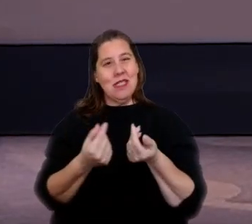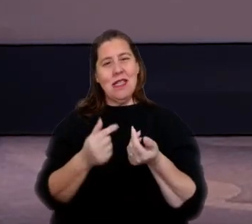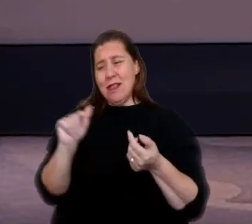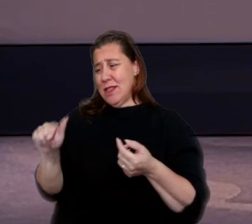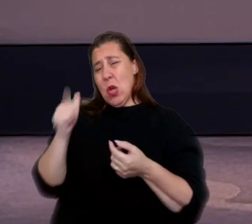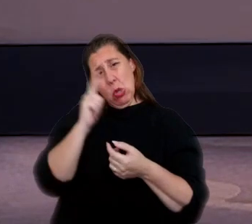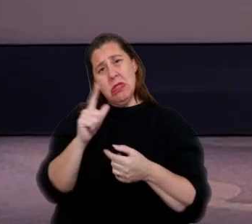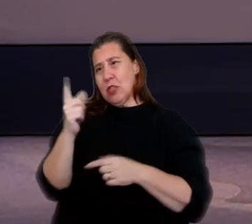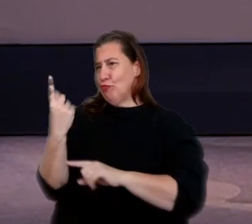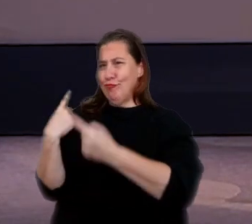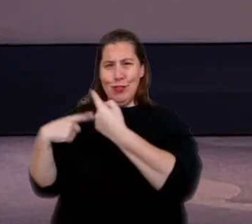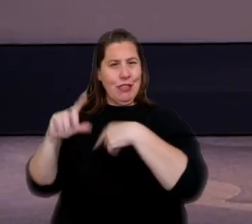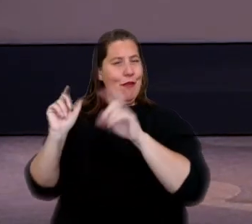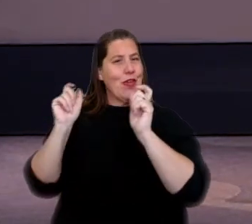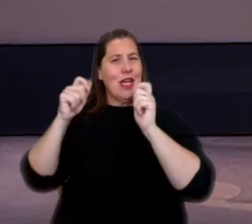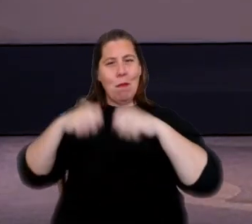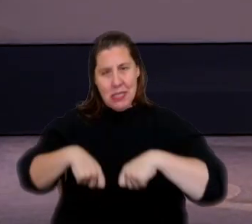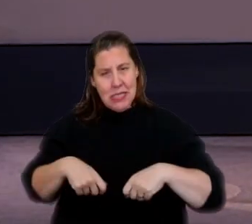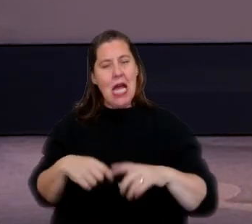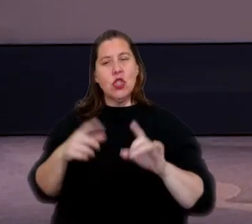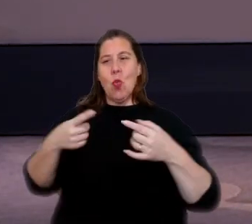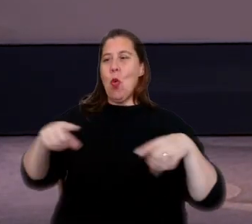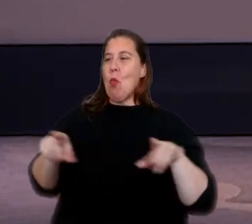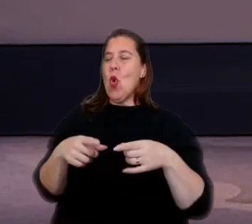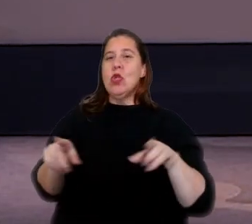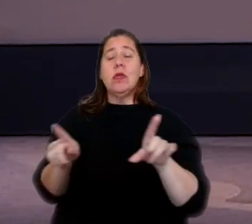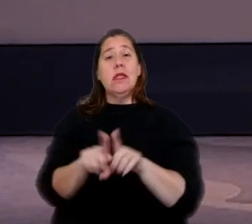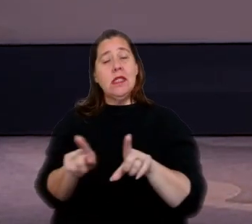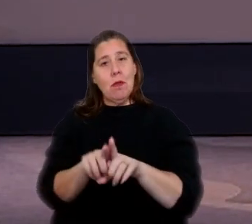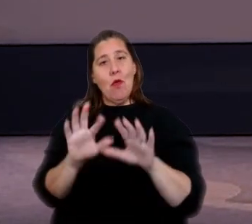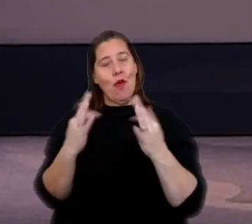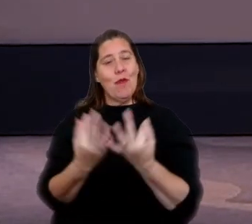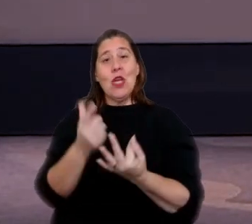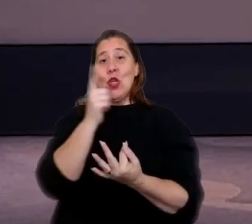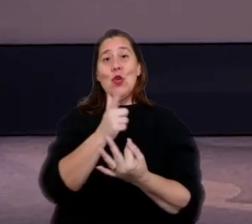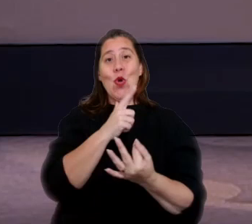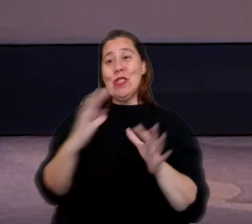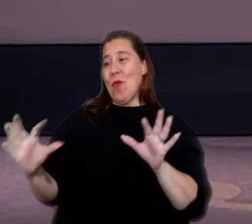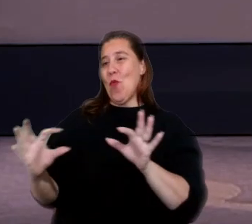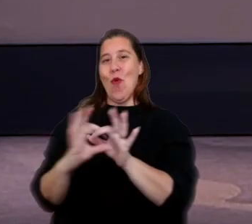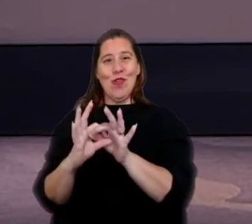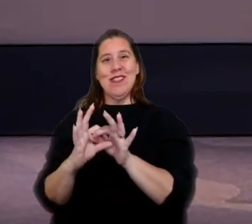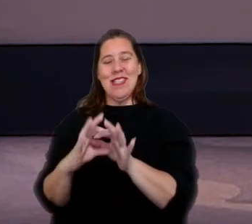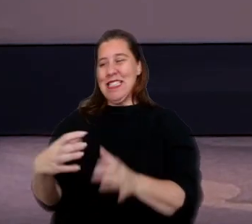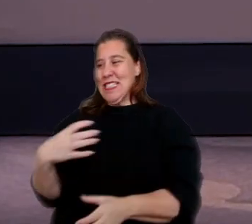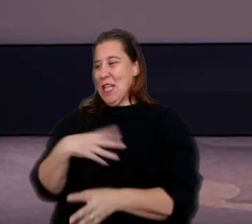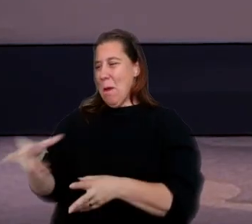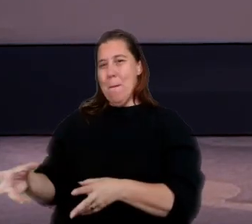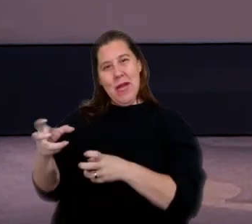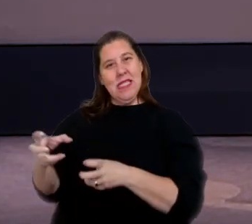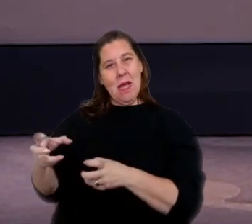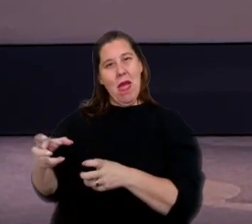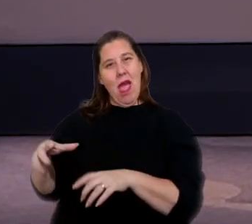de deixar o filho desenvolver a sua capacidade como músico, e ao mesmo tempo é uma família que não consegue se conectar com a